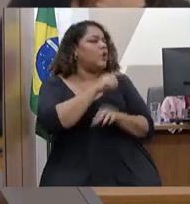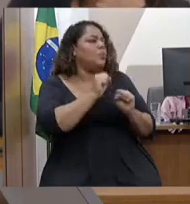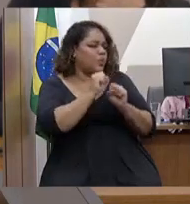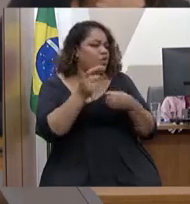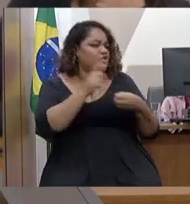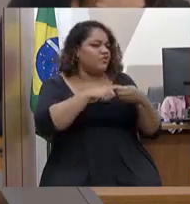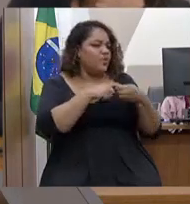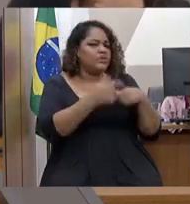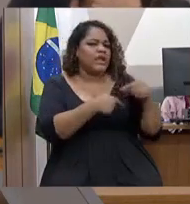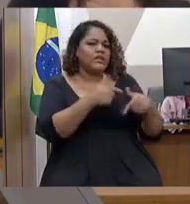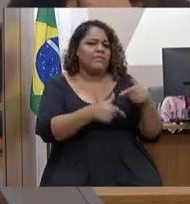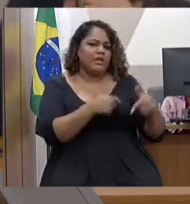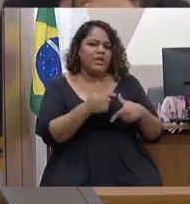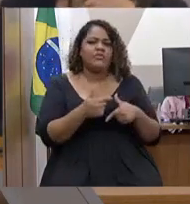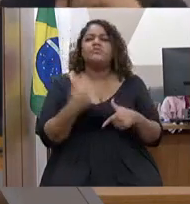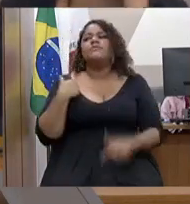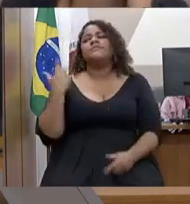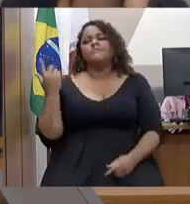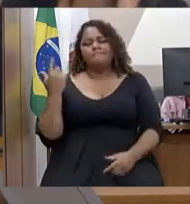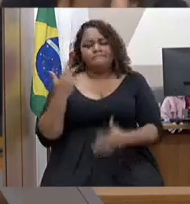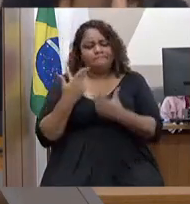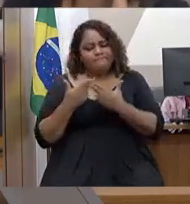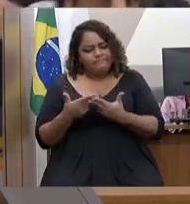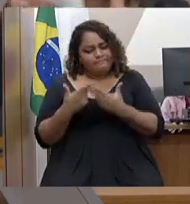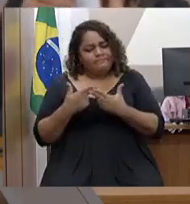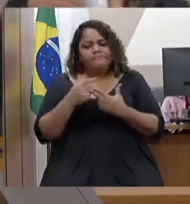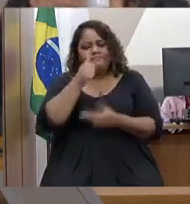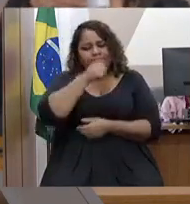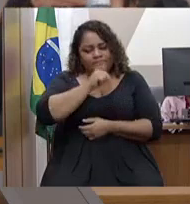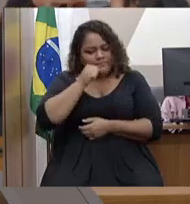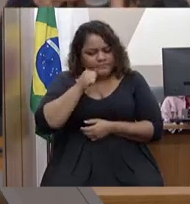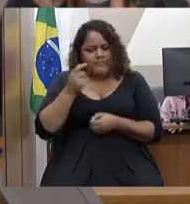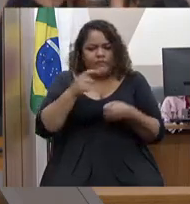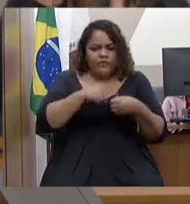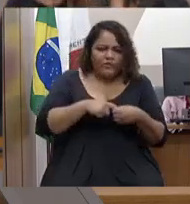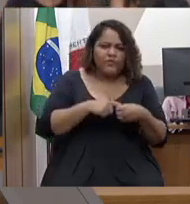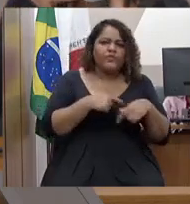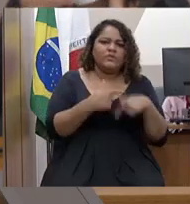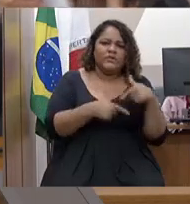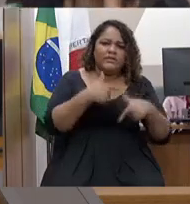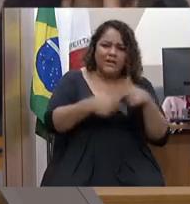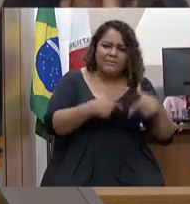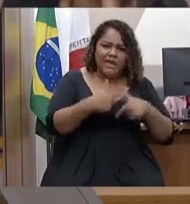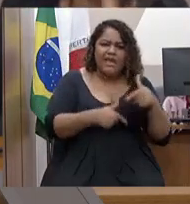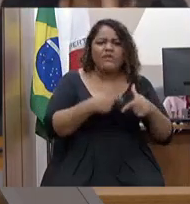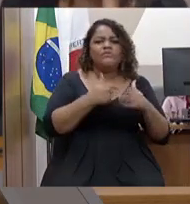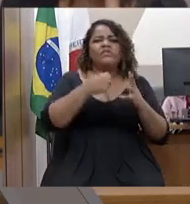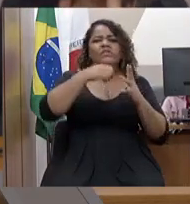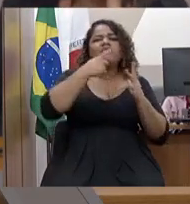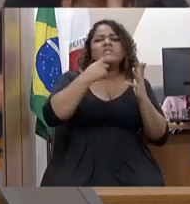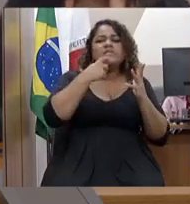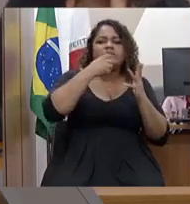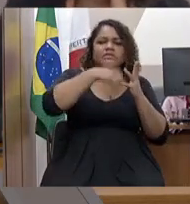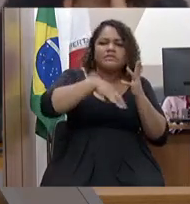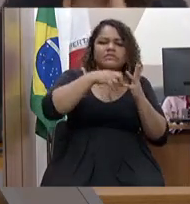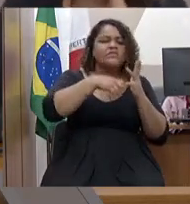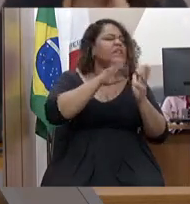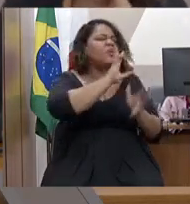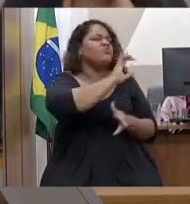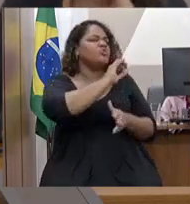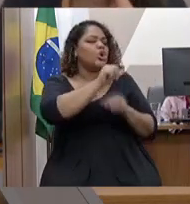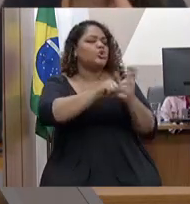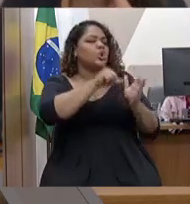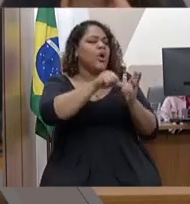eu voltei para o trabalho e toda hora saía sangue o menino caga falando não é só trocar o curativo eu fiquei trocando o curativo